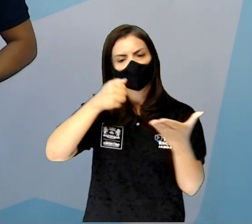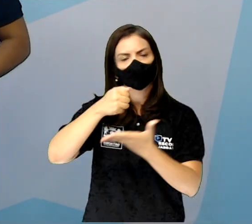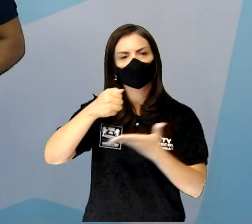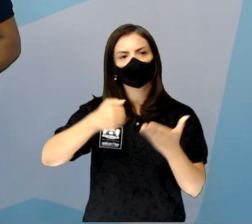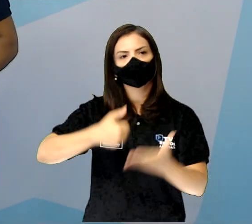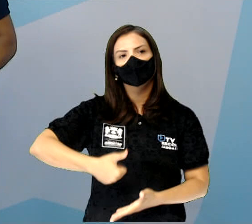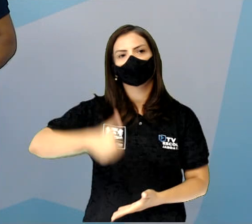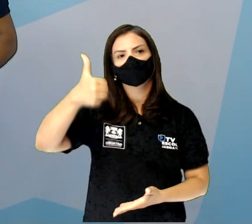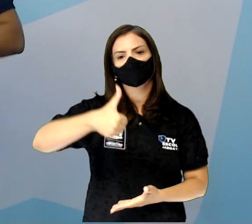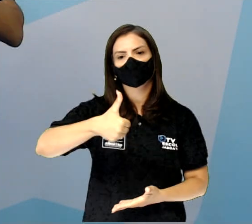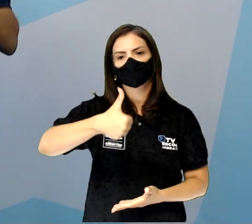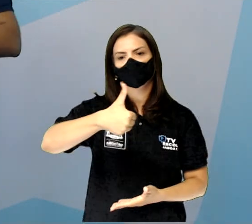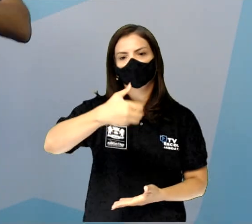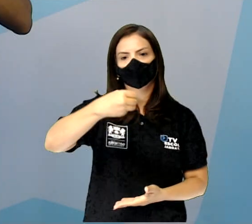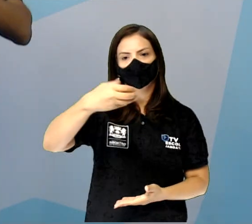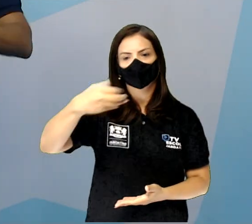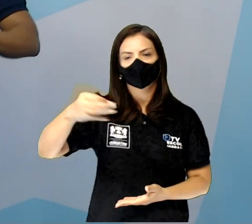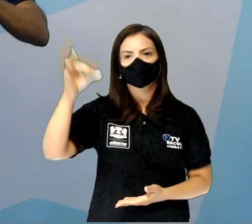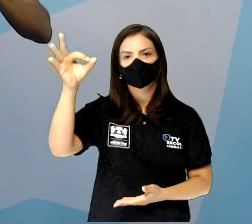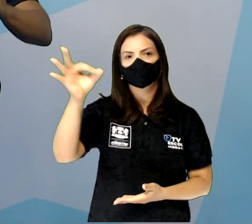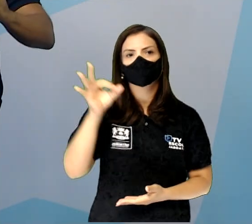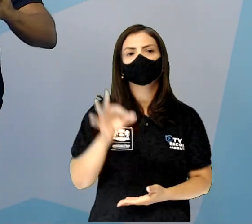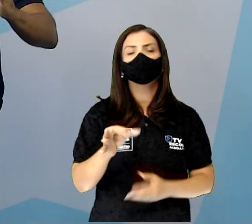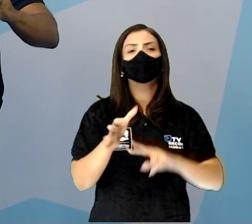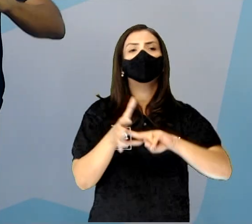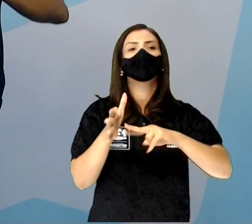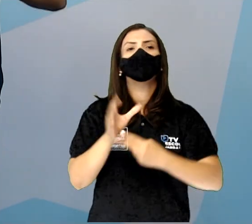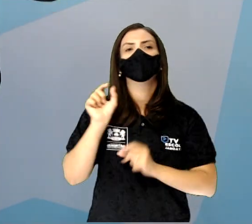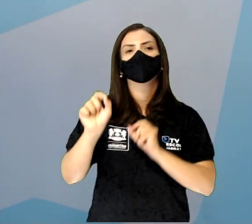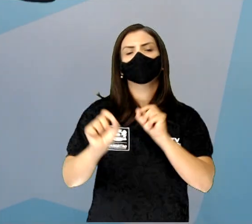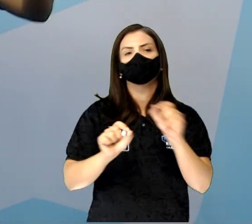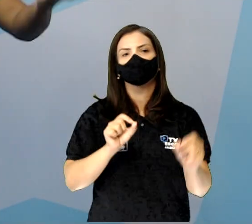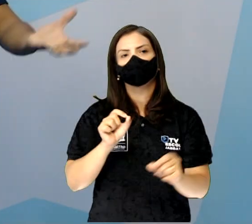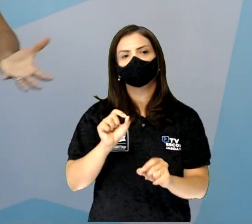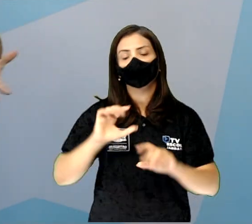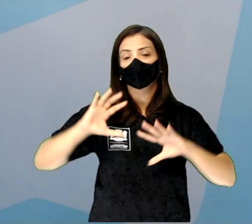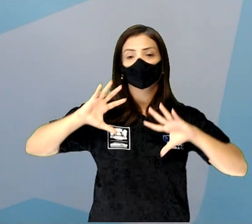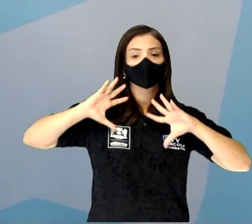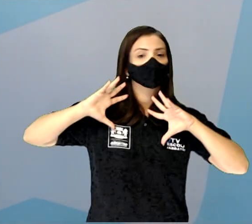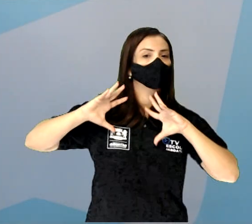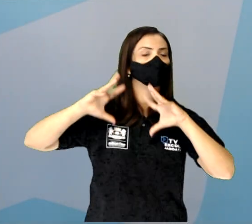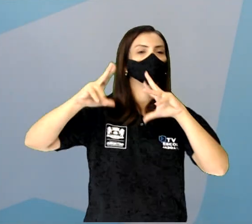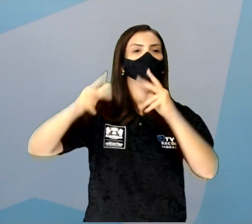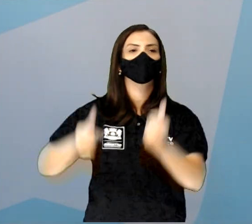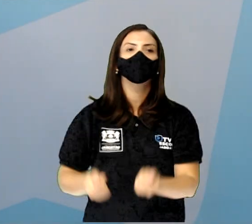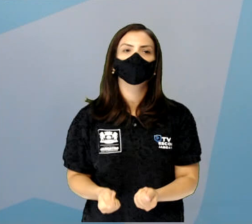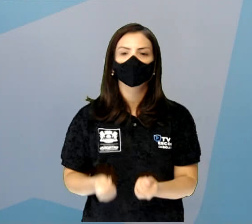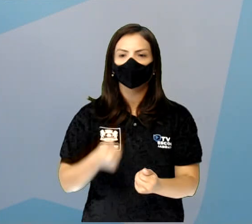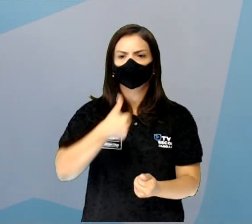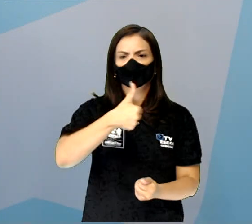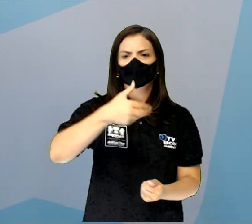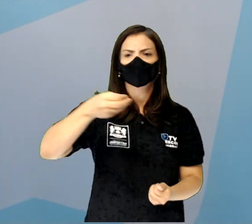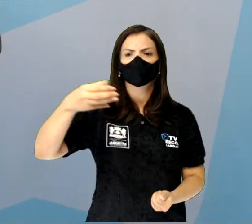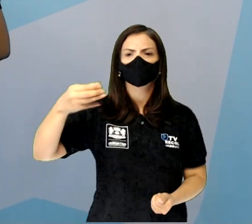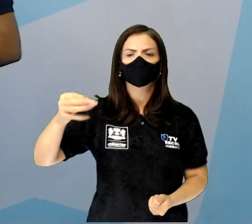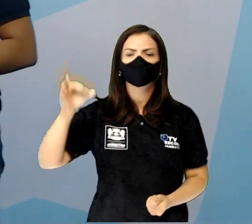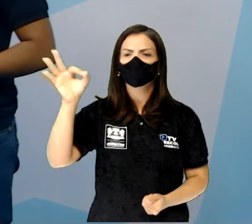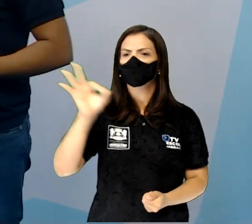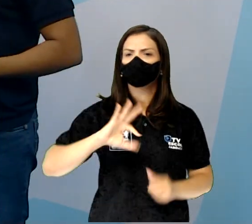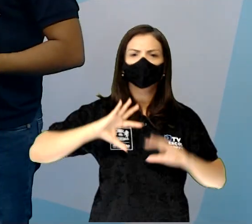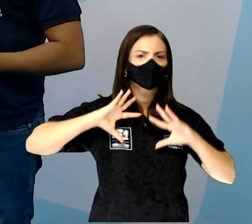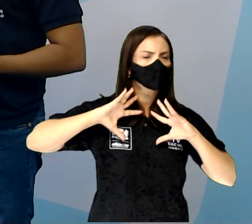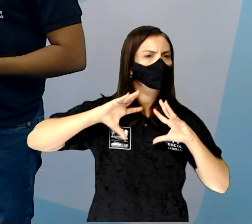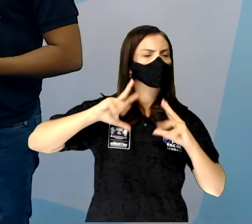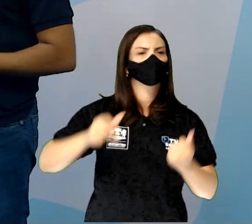primeira é 100%. 100% quer dizer o quê? Quer dizer que é tudo, 100% representa o todo.